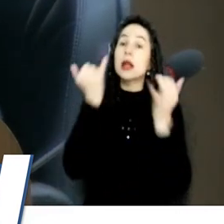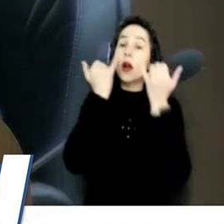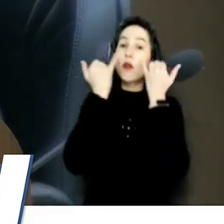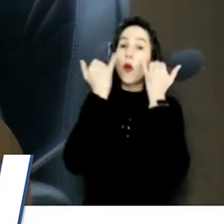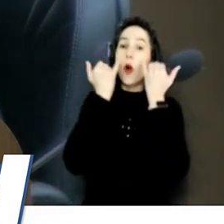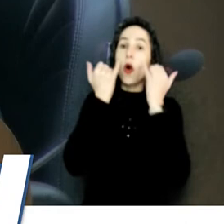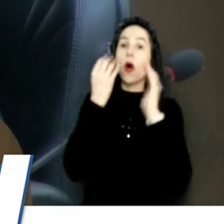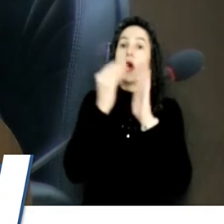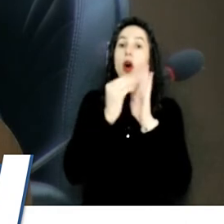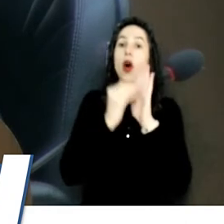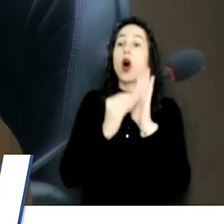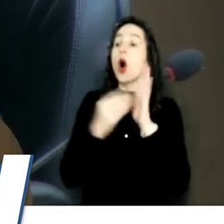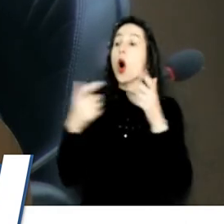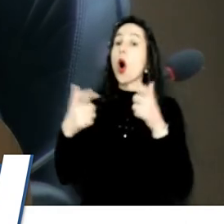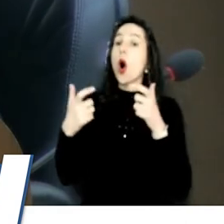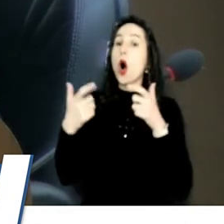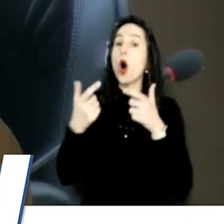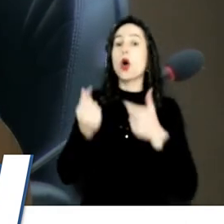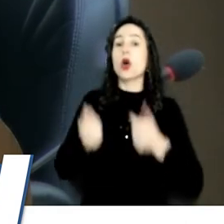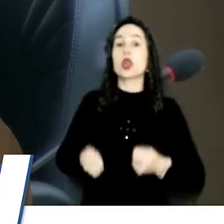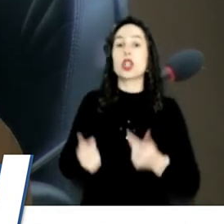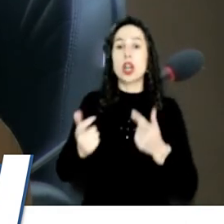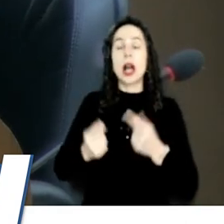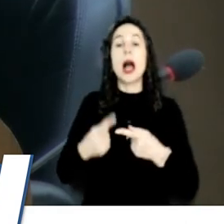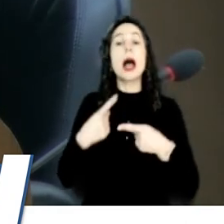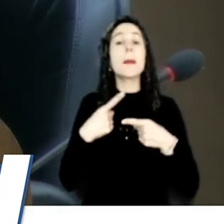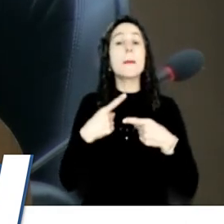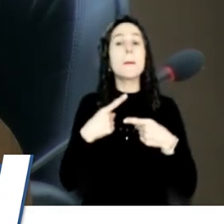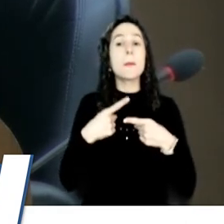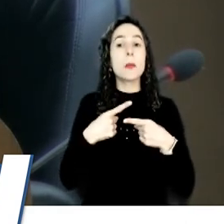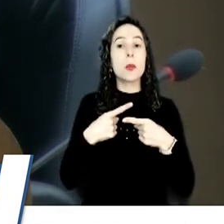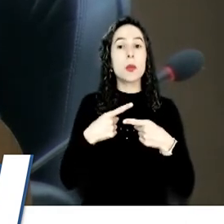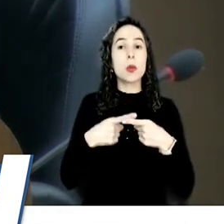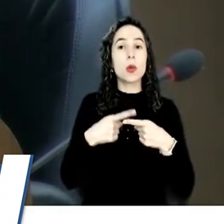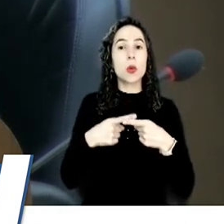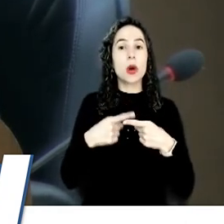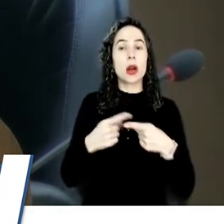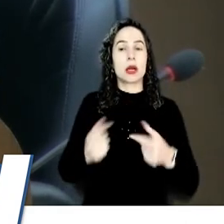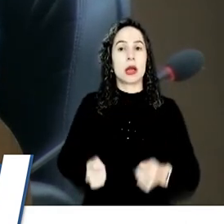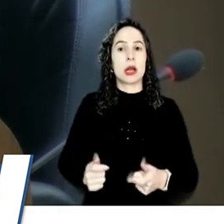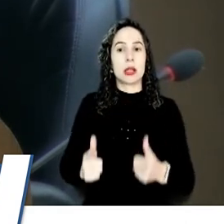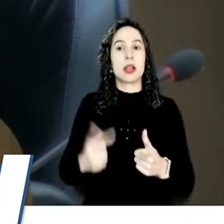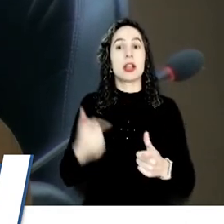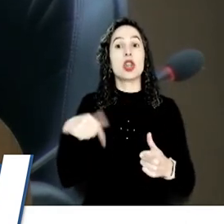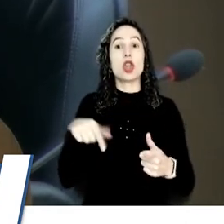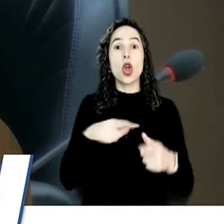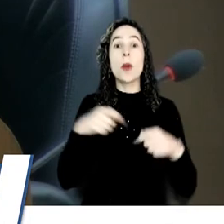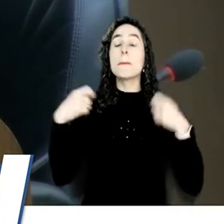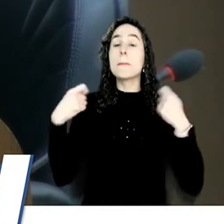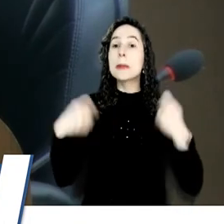de onde vai ser gasto e por que vai ser gasto. A gente precisa